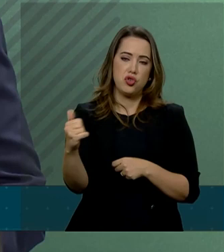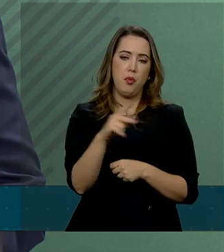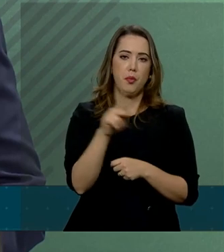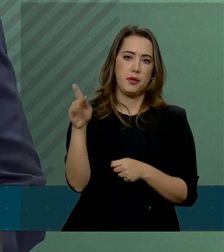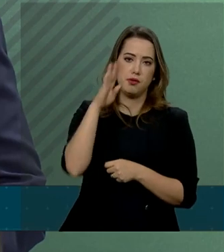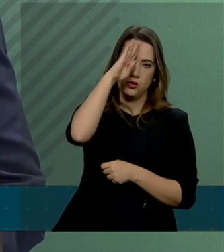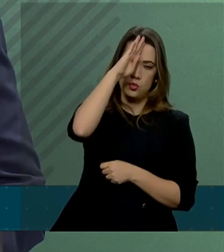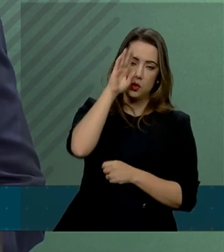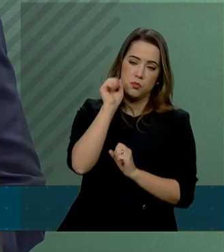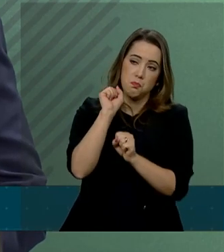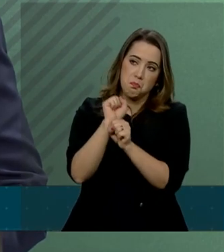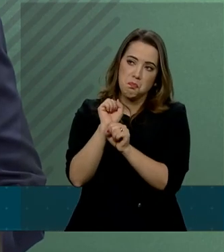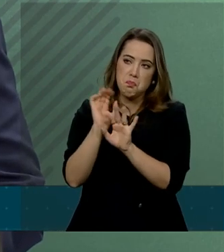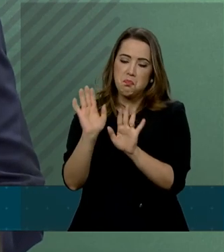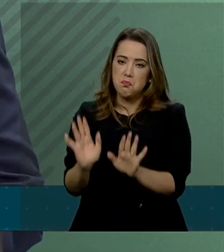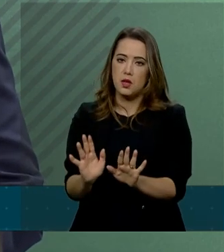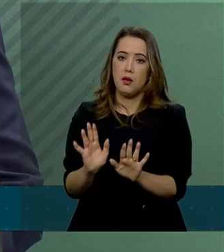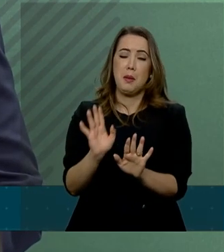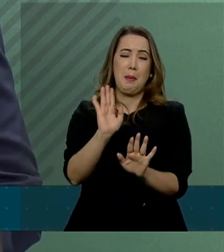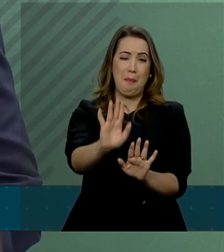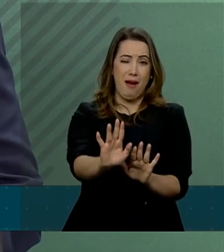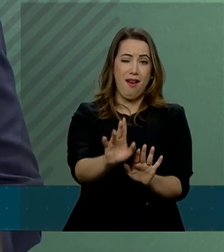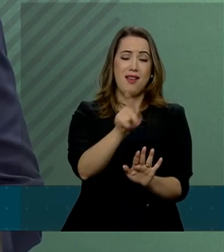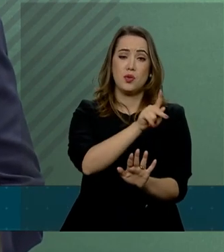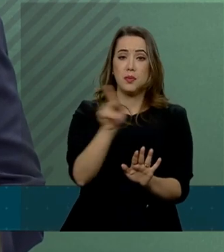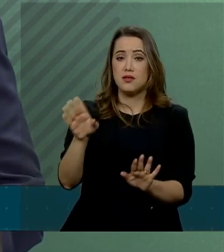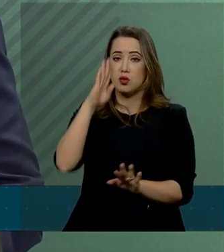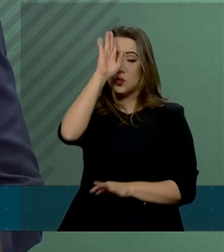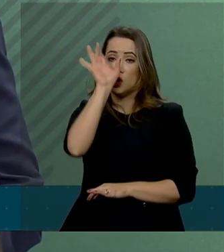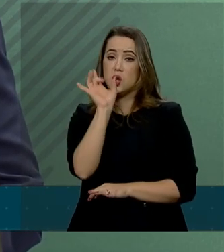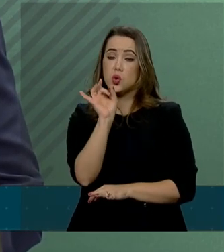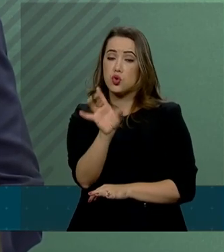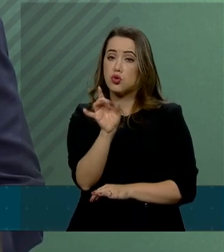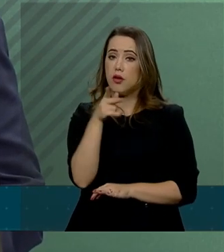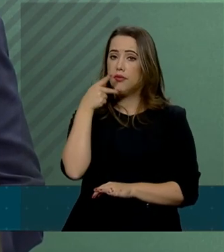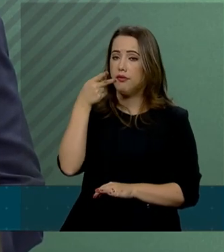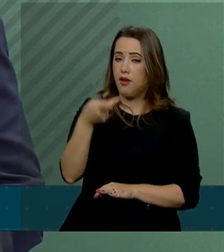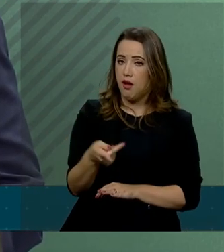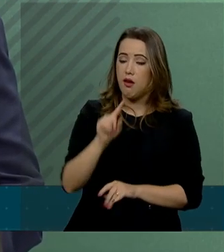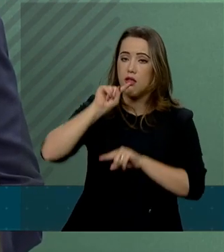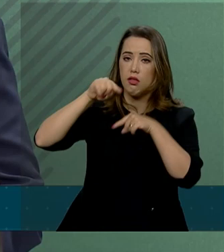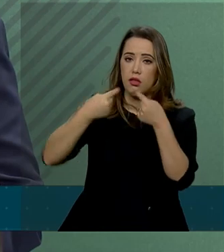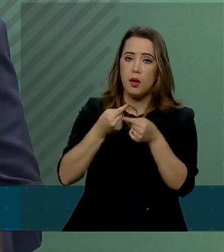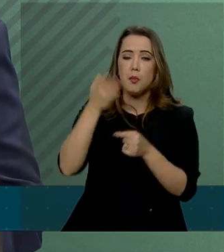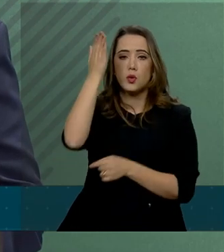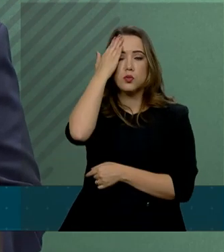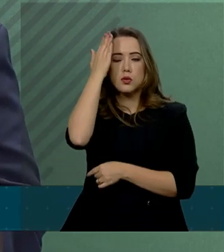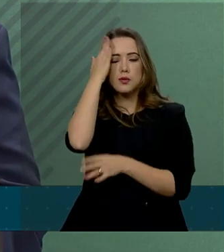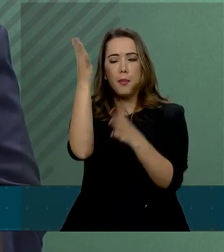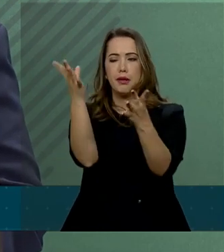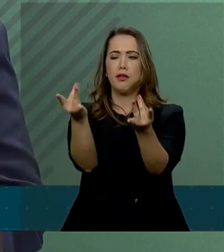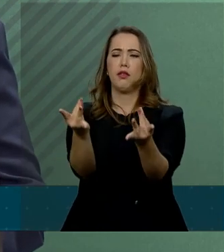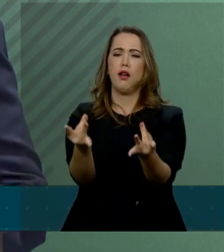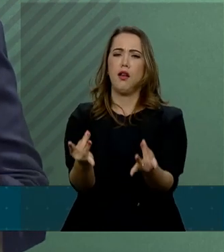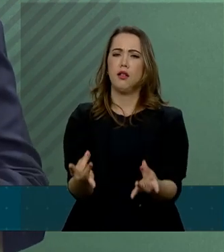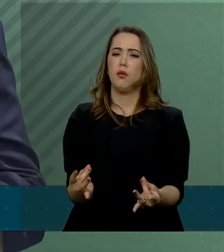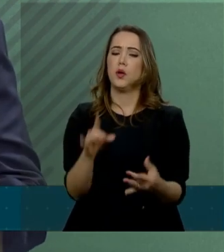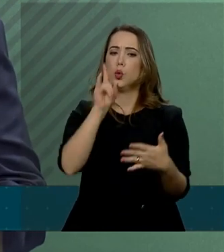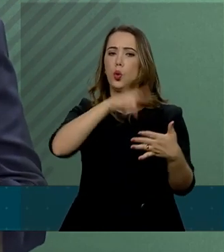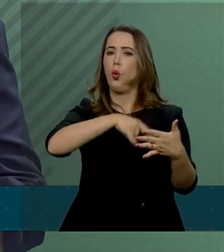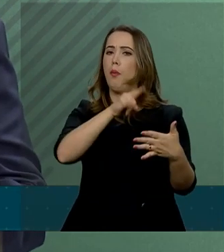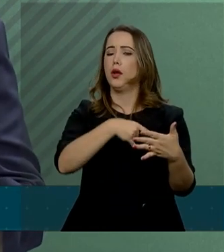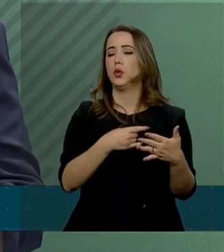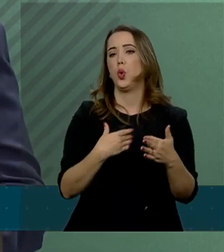assunto senhor presidente que só irá se pronunciar após tomar conhecimento do teor desse documento tão